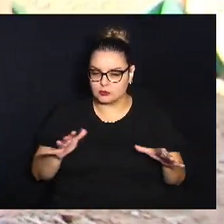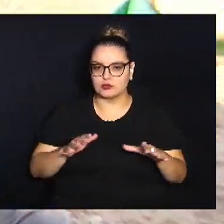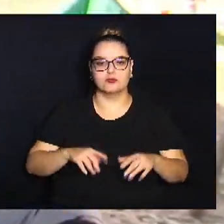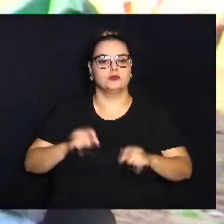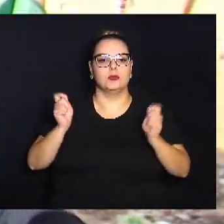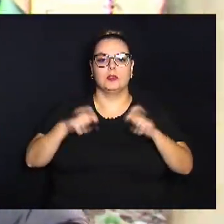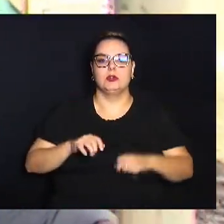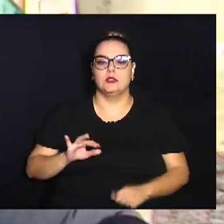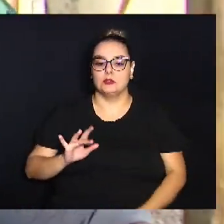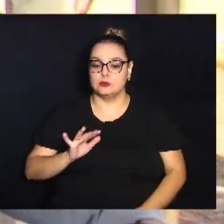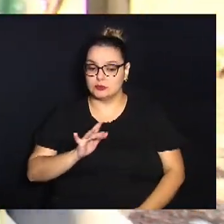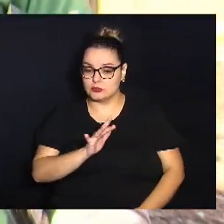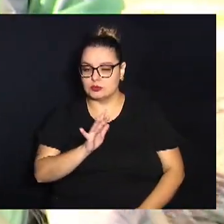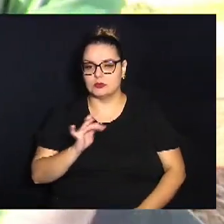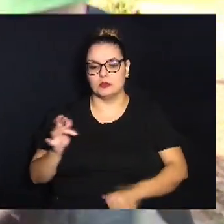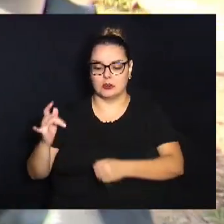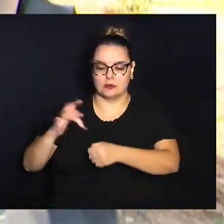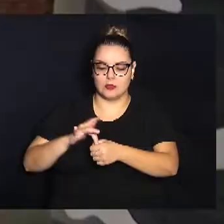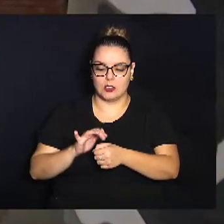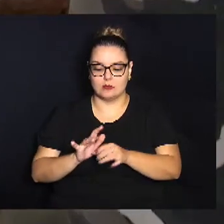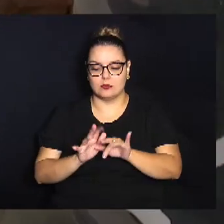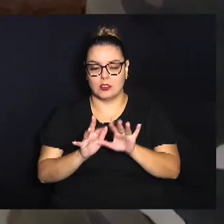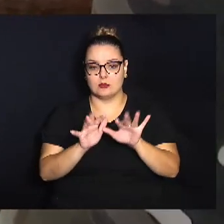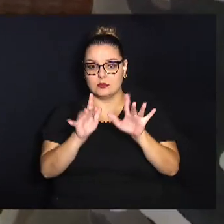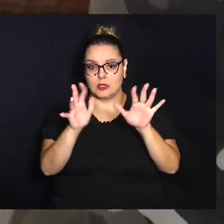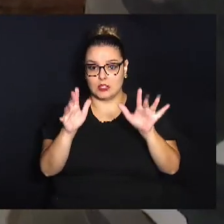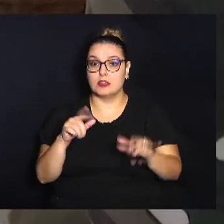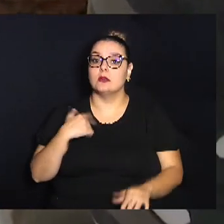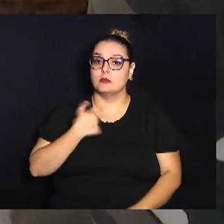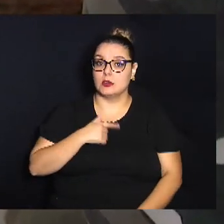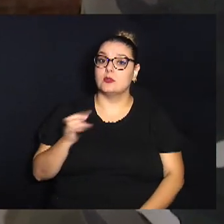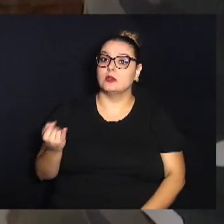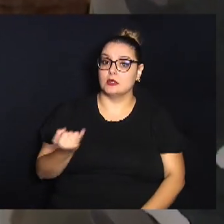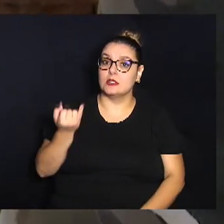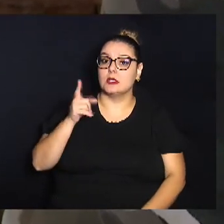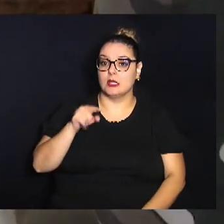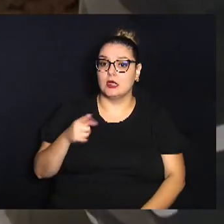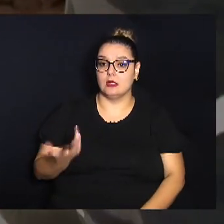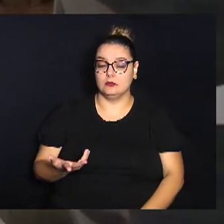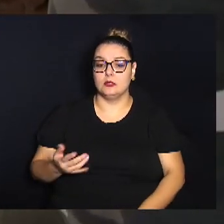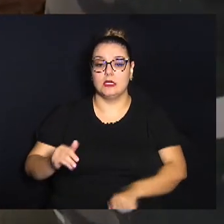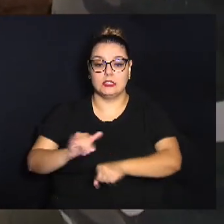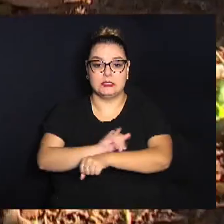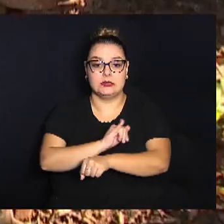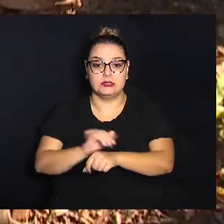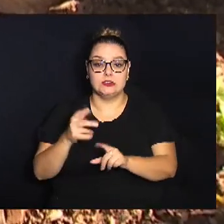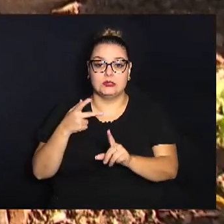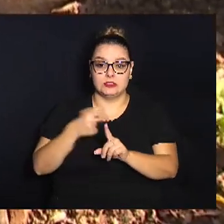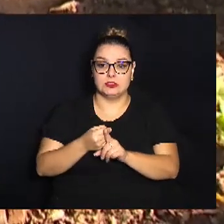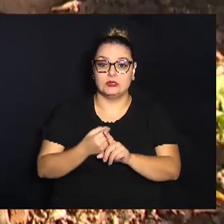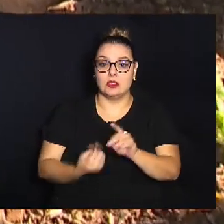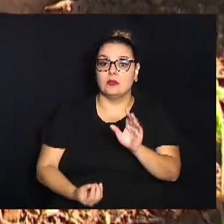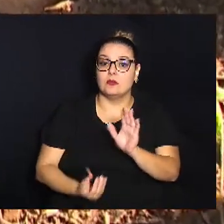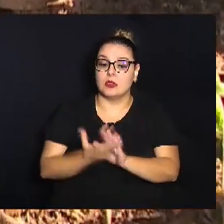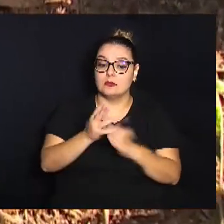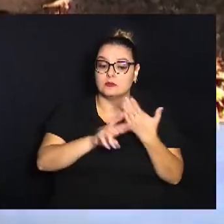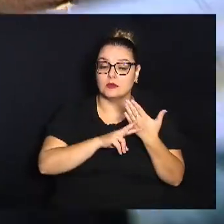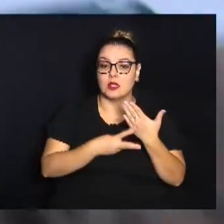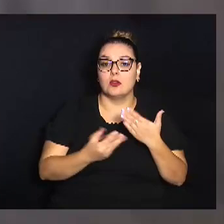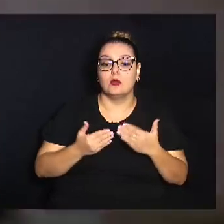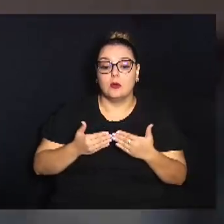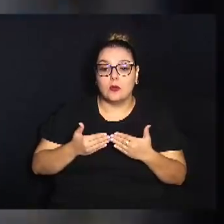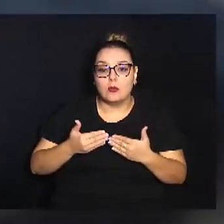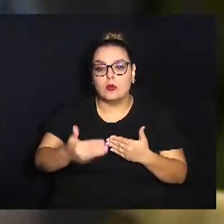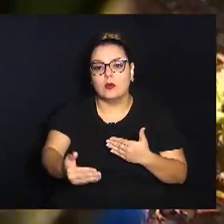o bichinho se replicando. Então, para a gente, isso é muito importante. Essa de estratégia de vacinação, ela vai surtir efeito a longo